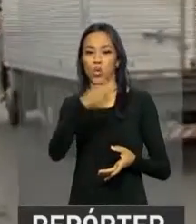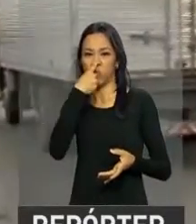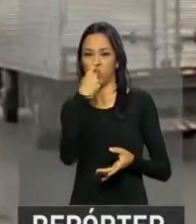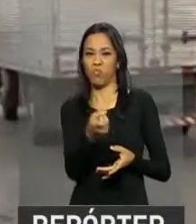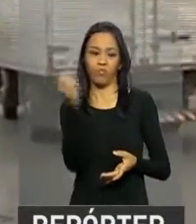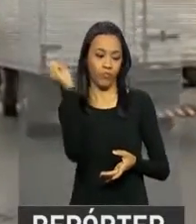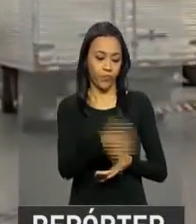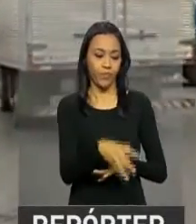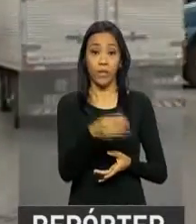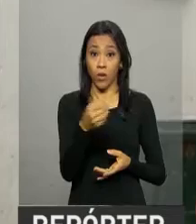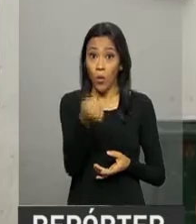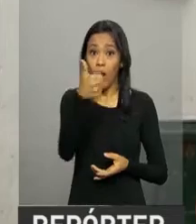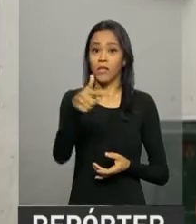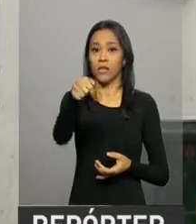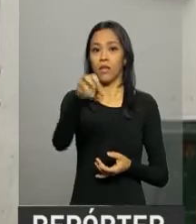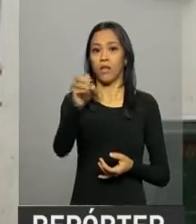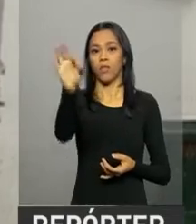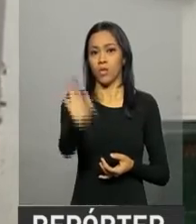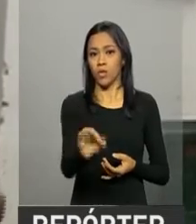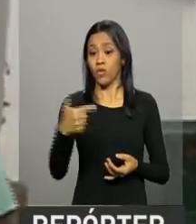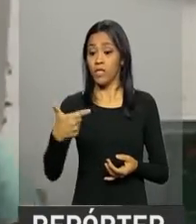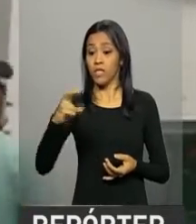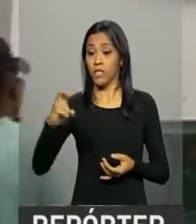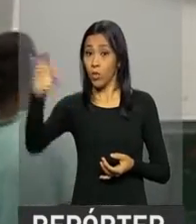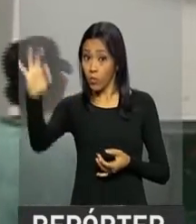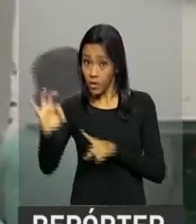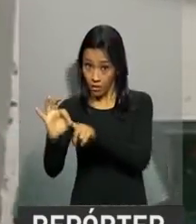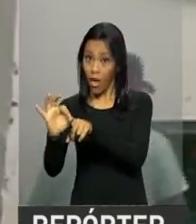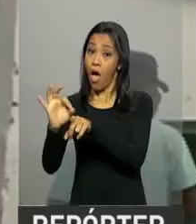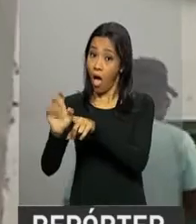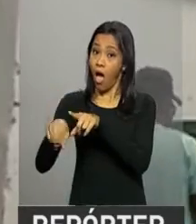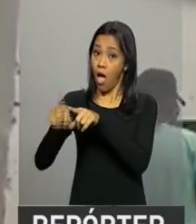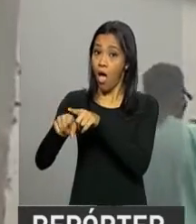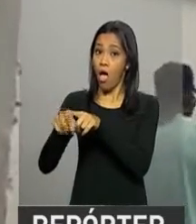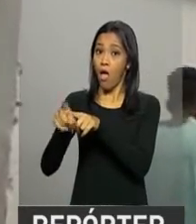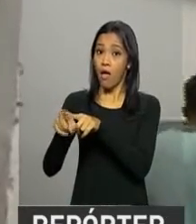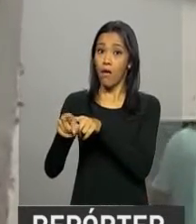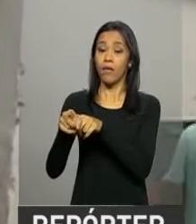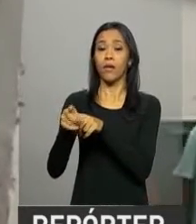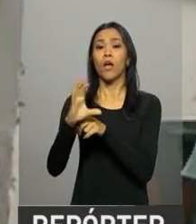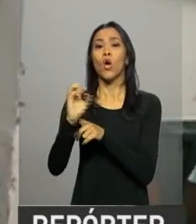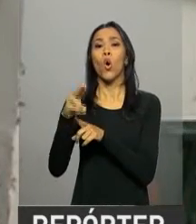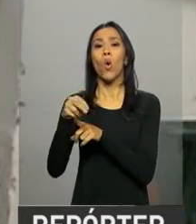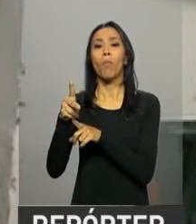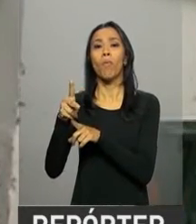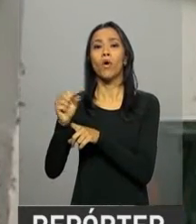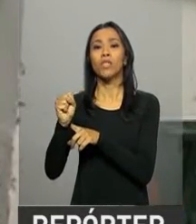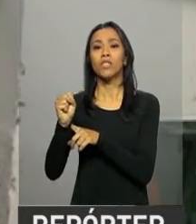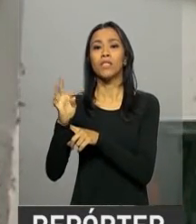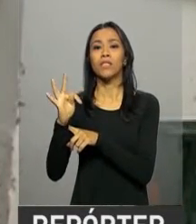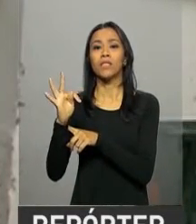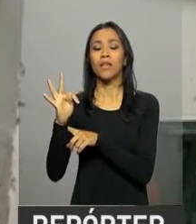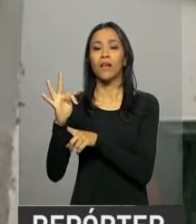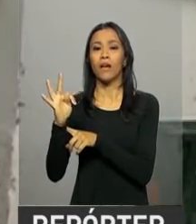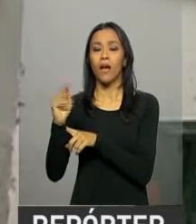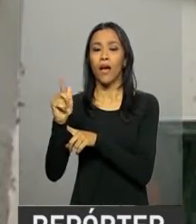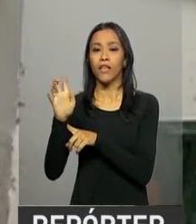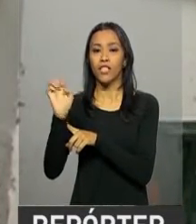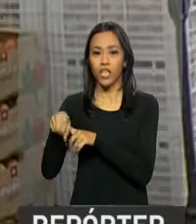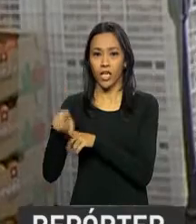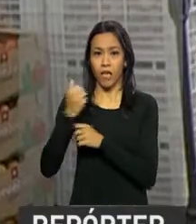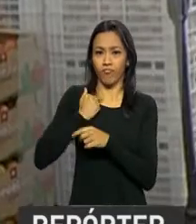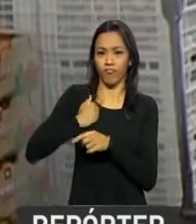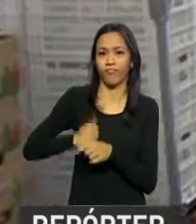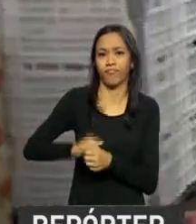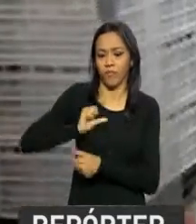quase 70%. 25% são destinados para compostagem, processo de transformação em adubo,